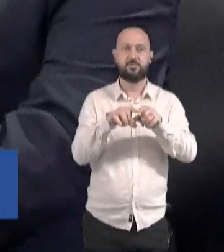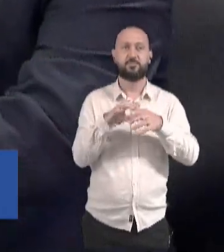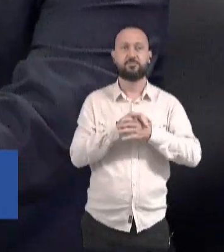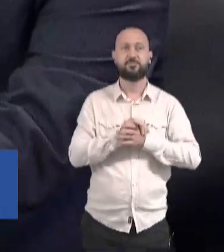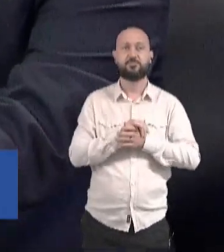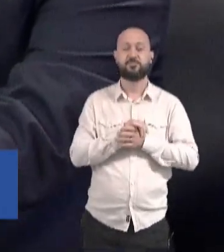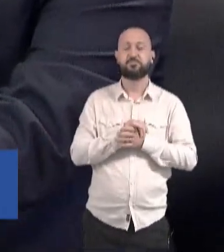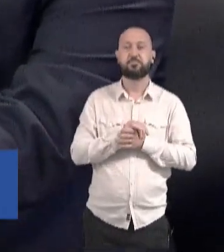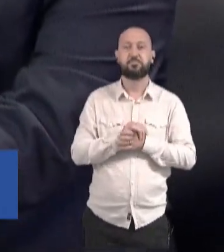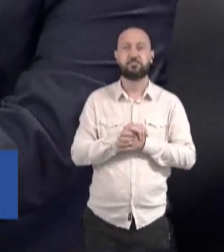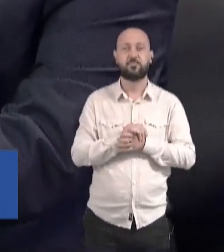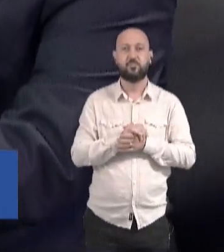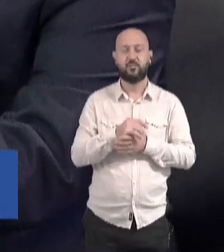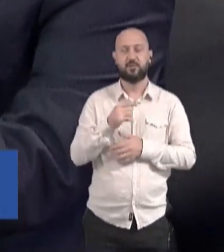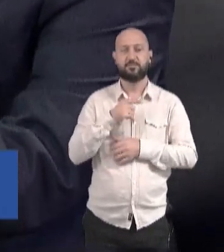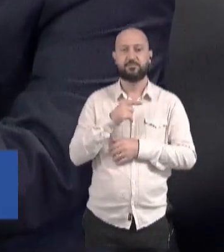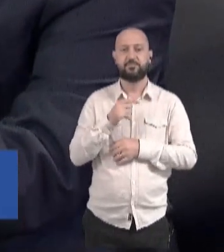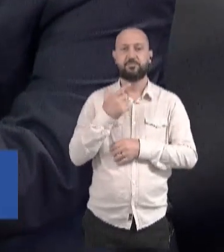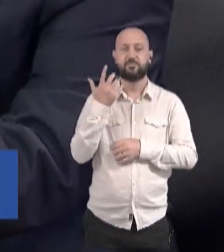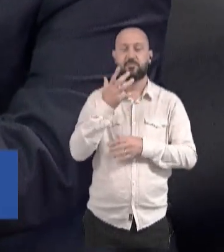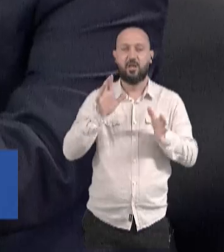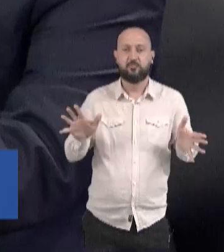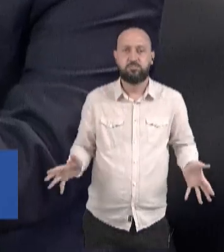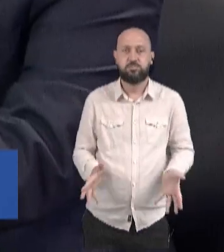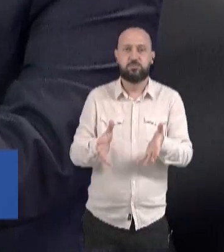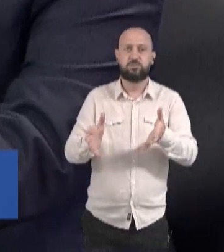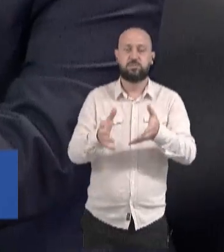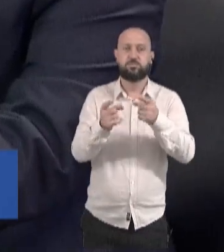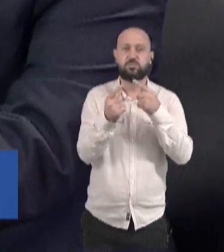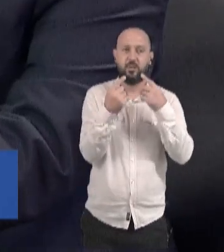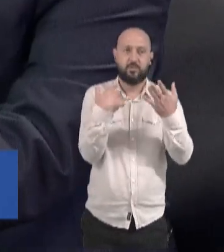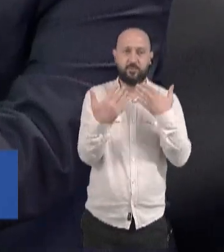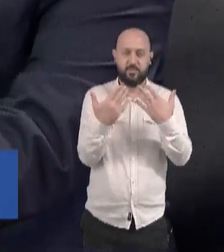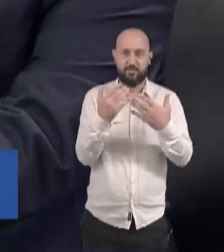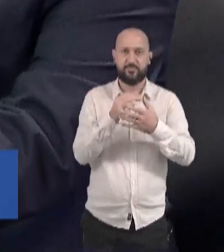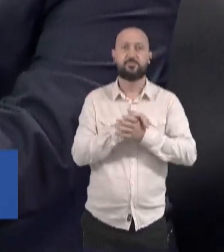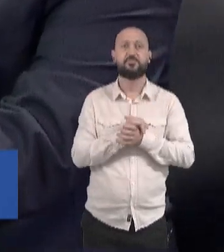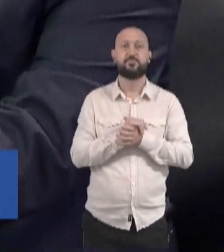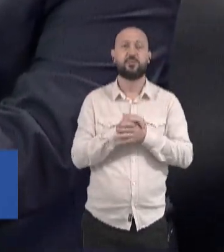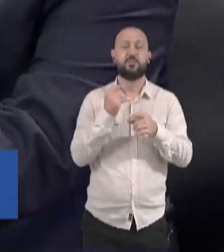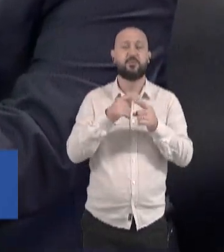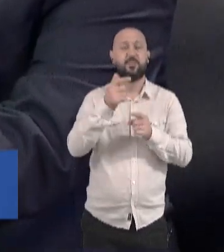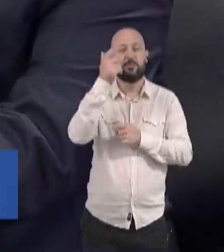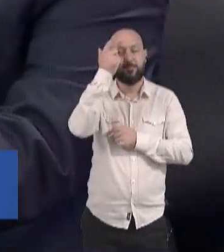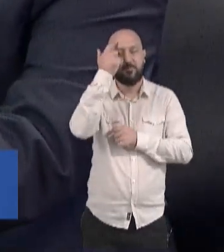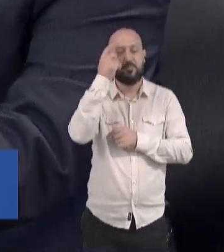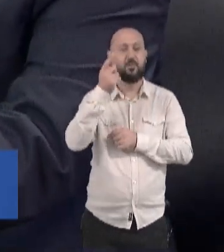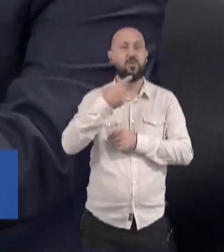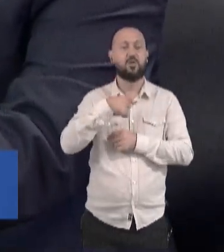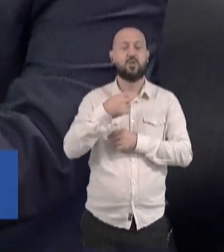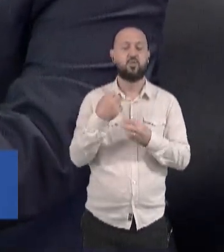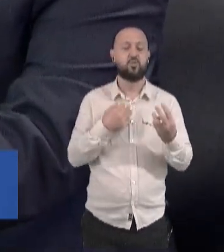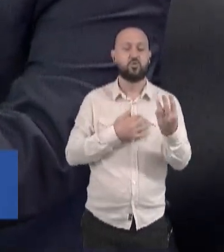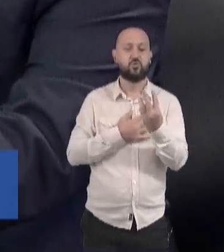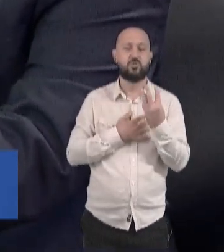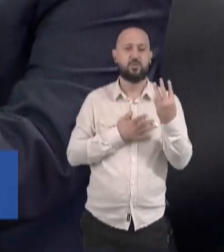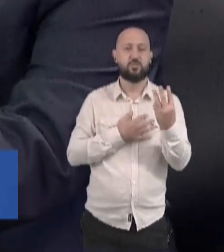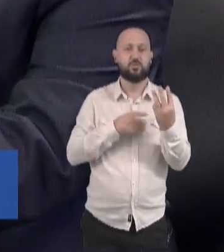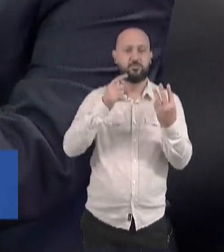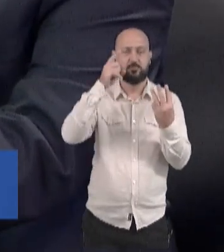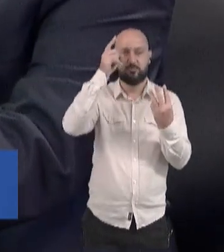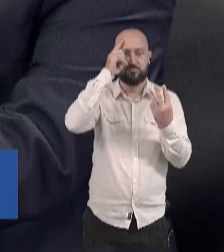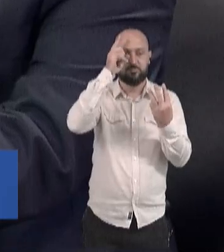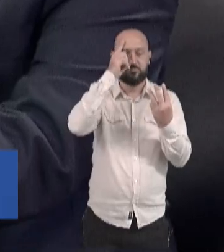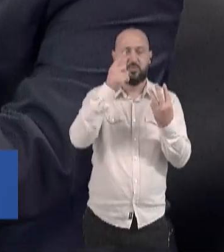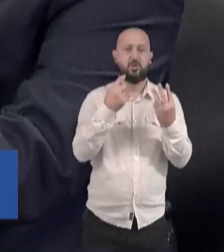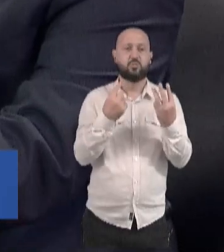eles dão oxigenação ao debate. Porque imagine só nós três aqui, todos os